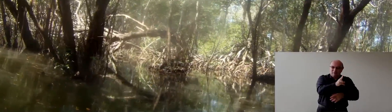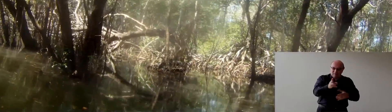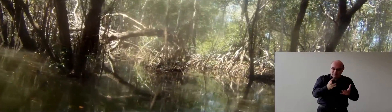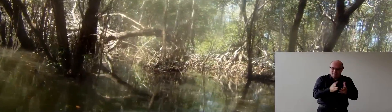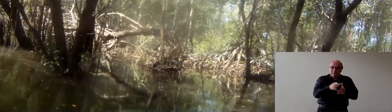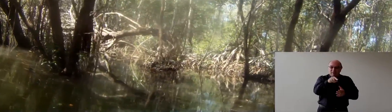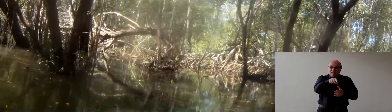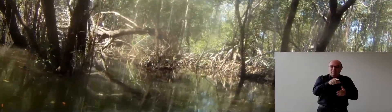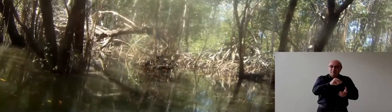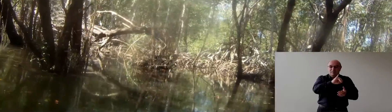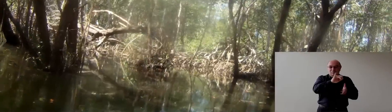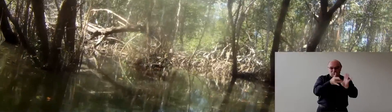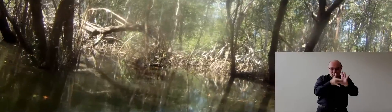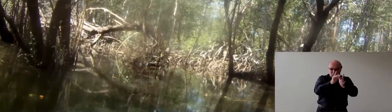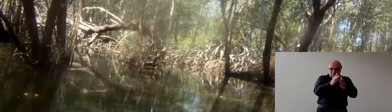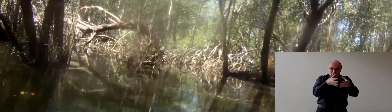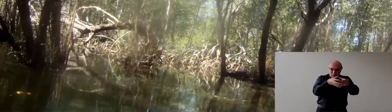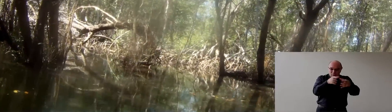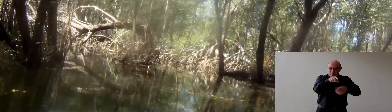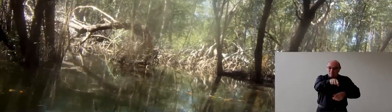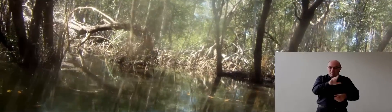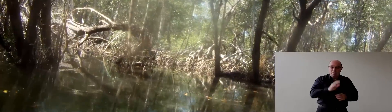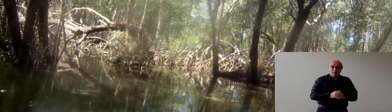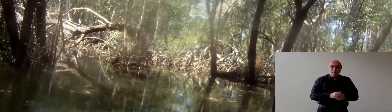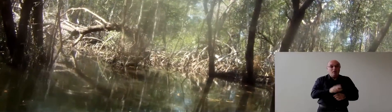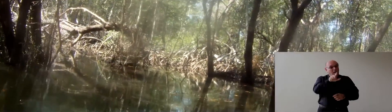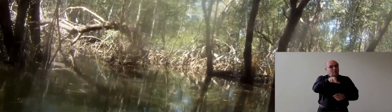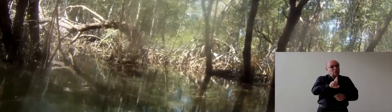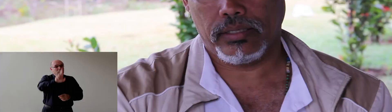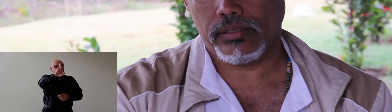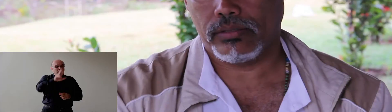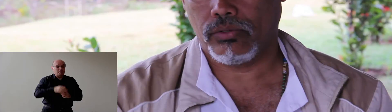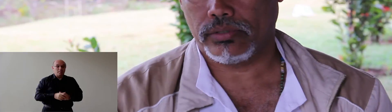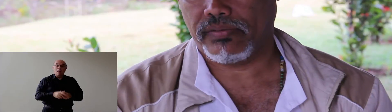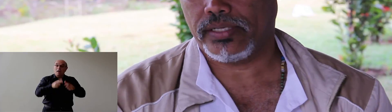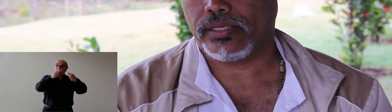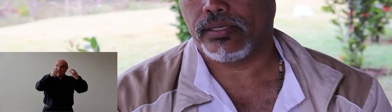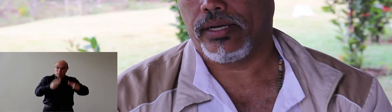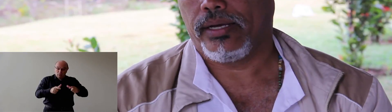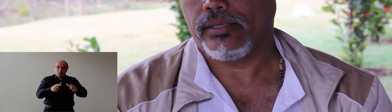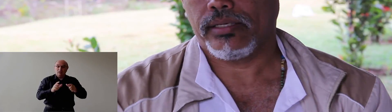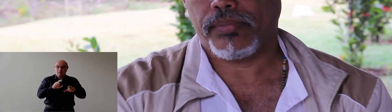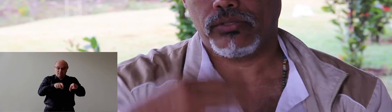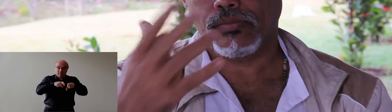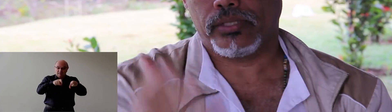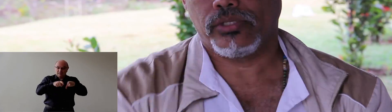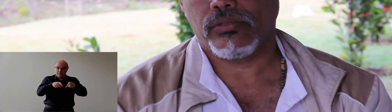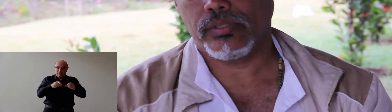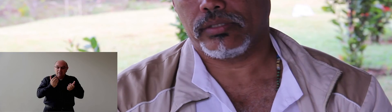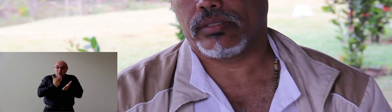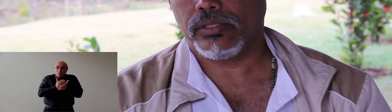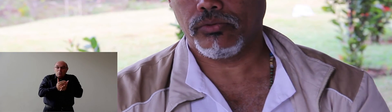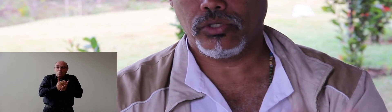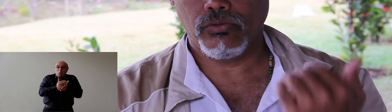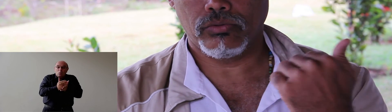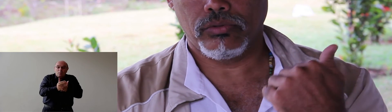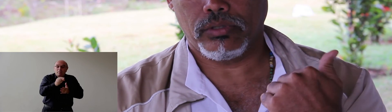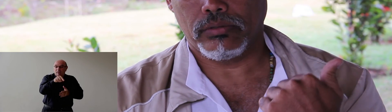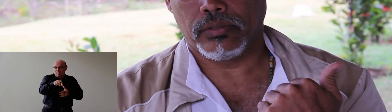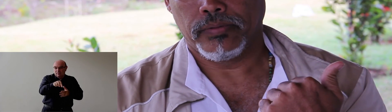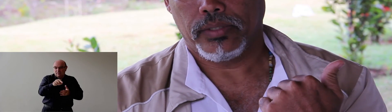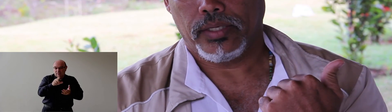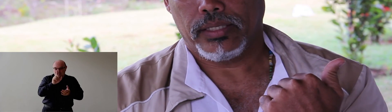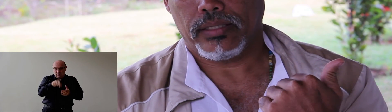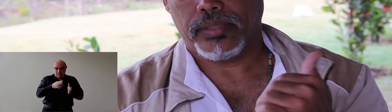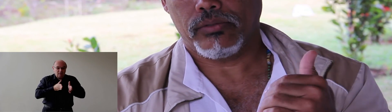igreja De 1854 Muito tempo atrás Antes desses três Donos da fazenda E aí passou Para os jesuítas Que o segundo